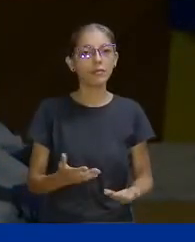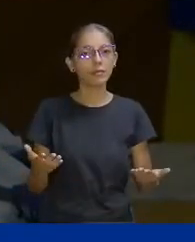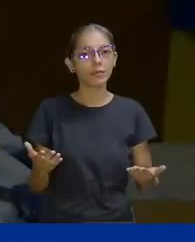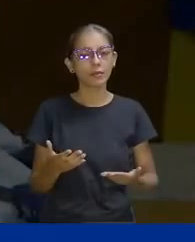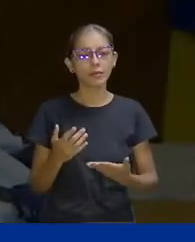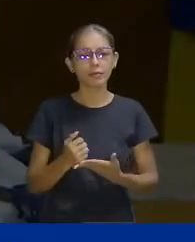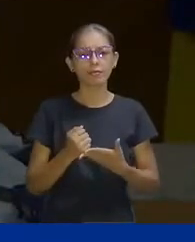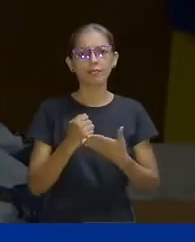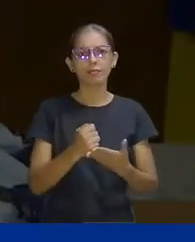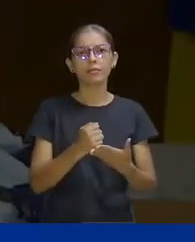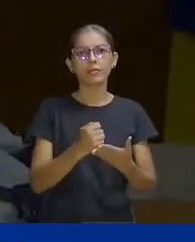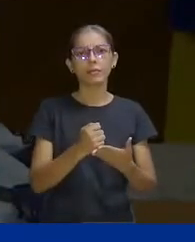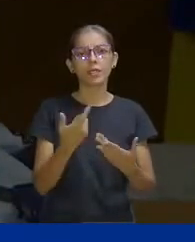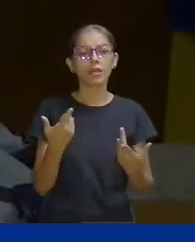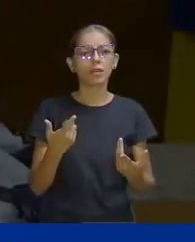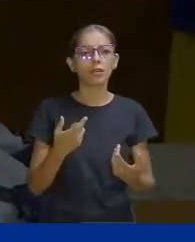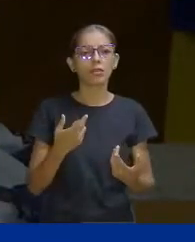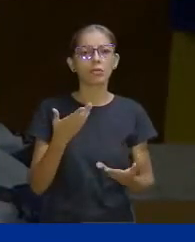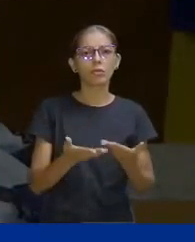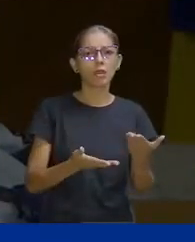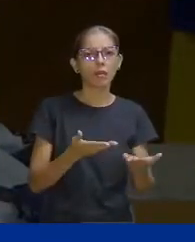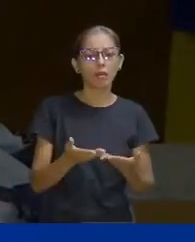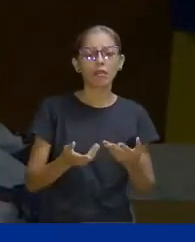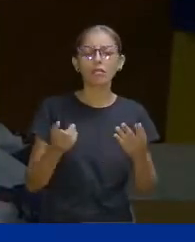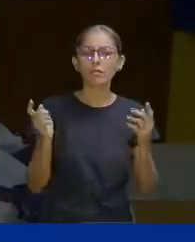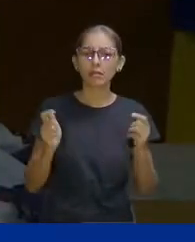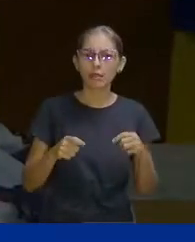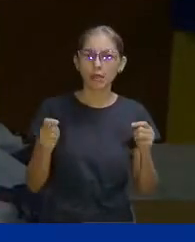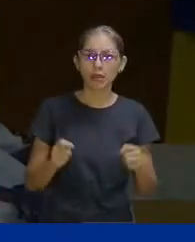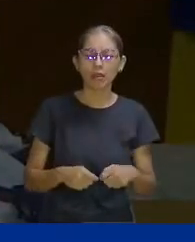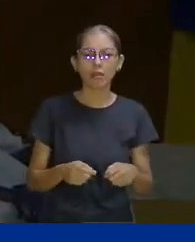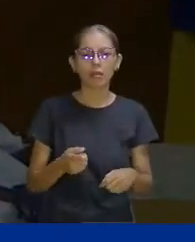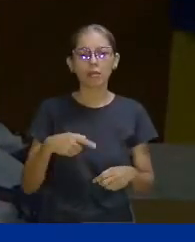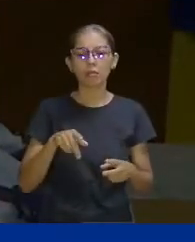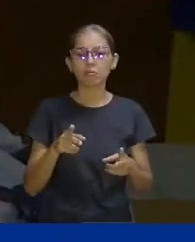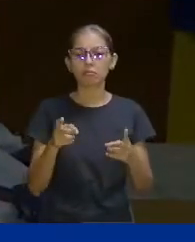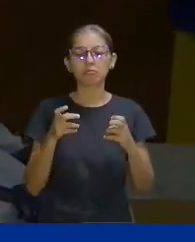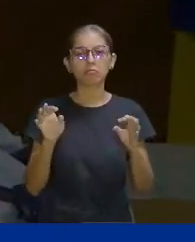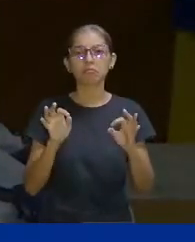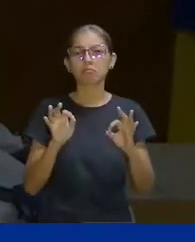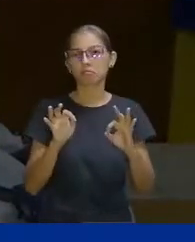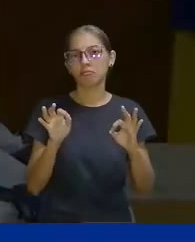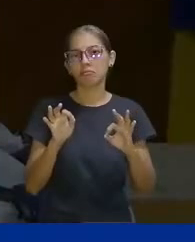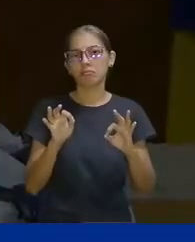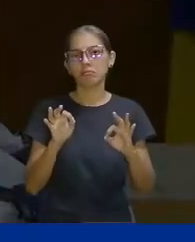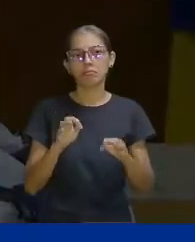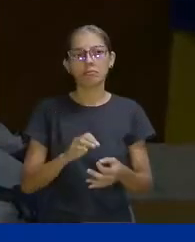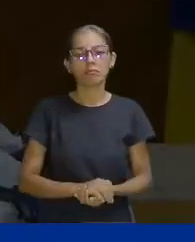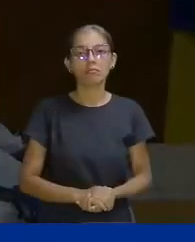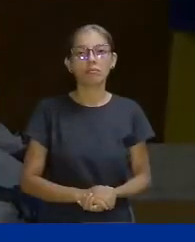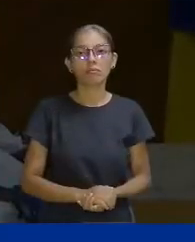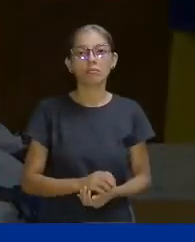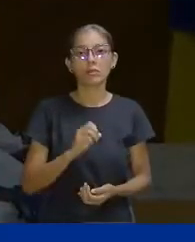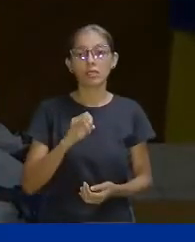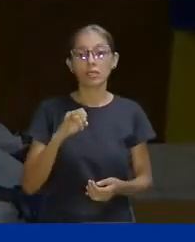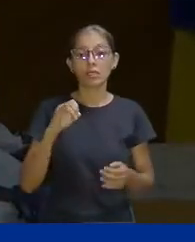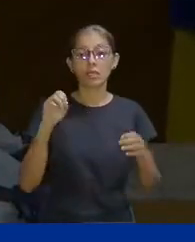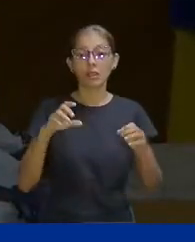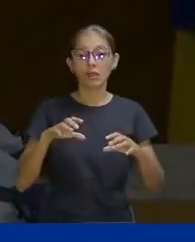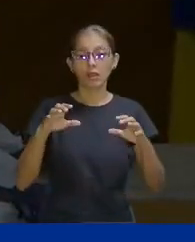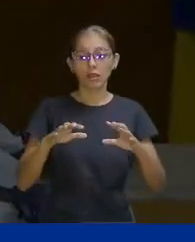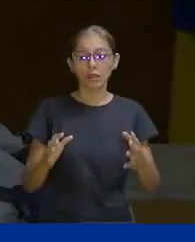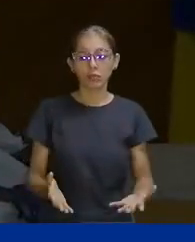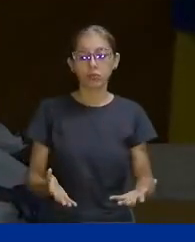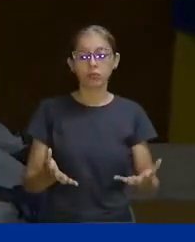finitos, eles têm fim. E a gente não percebe isso. É que quando dá uma enchente dessas proporções no Rio Grande do Sul, a gente